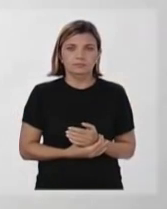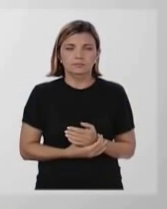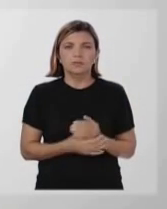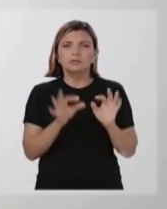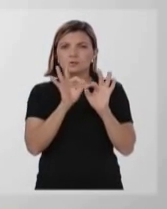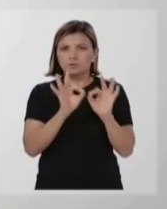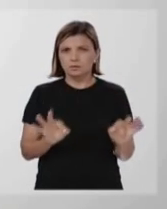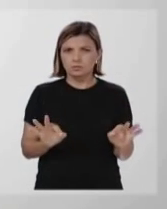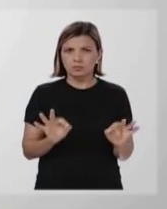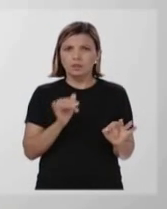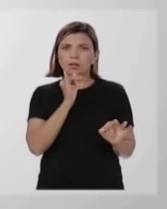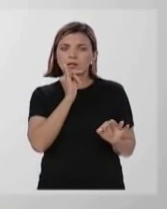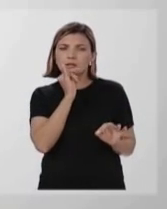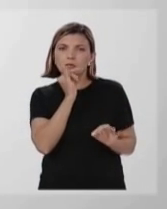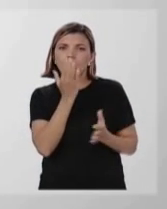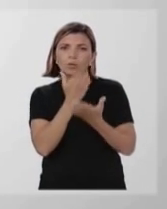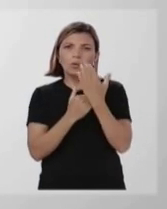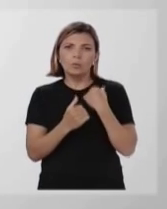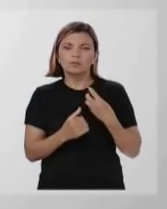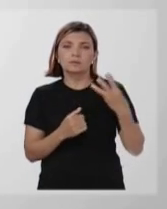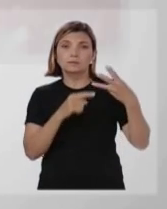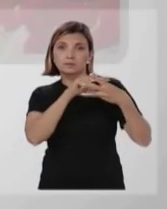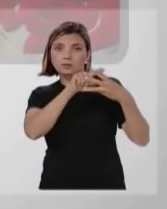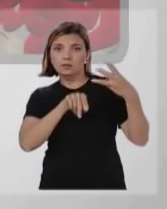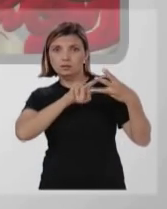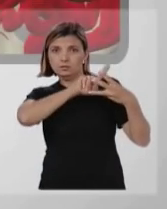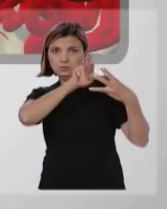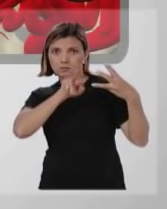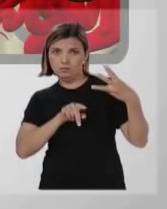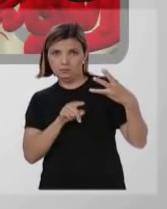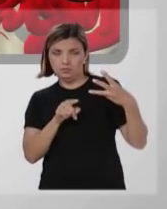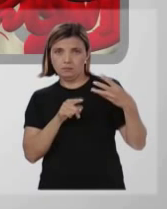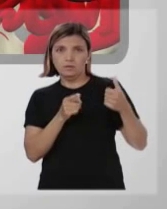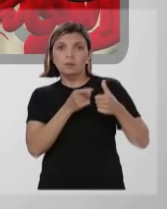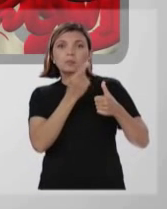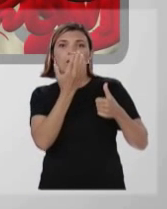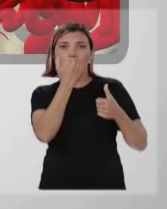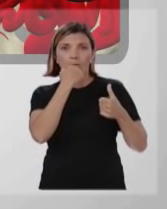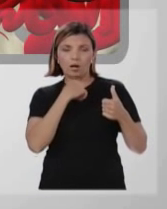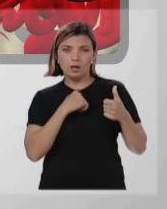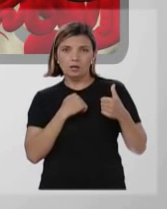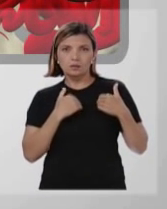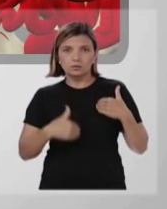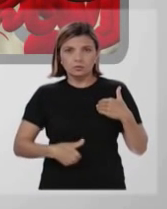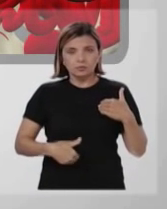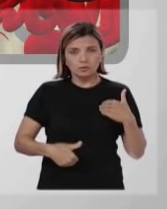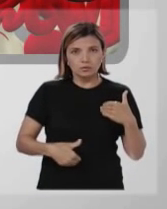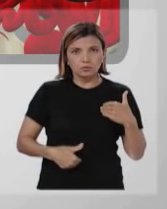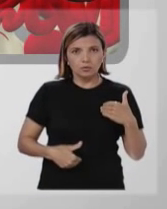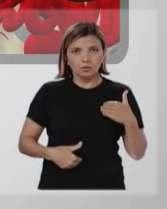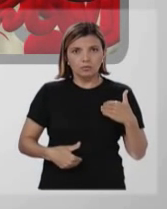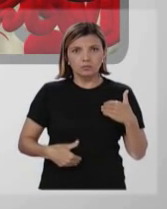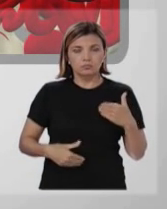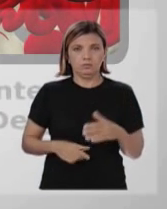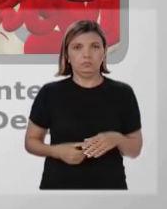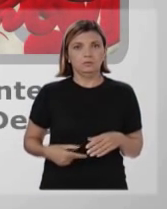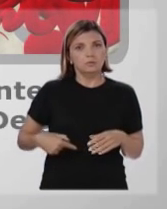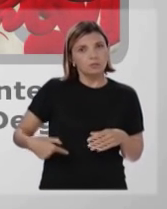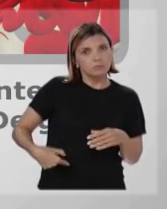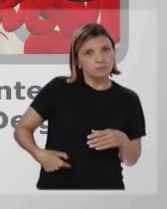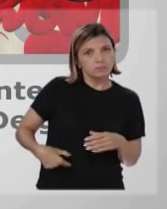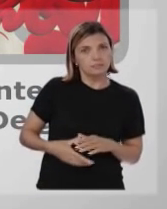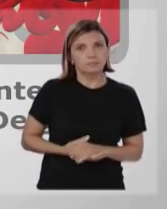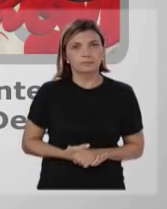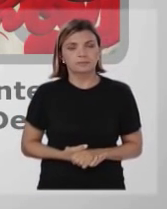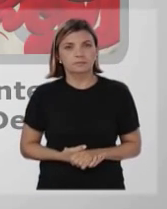De uma forma simples, a digestão acontece em três etapas no nosso organismo. Boca, estômago e intestino